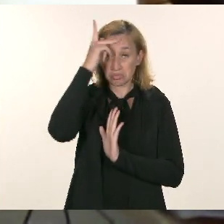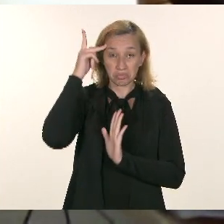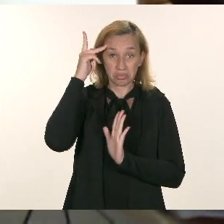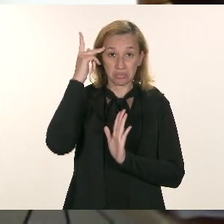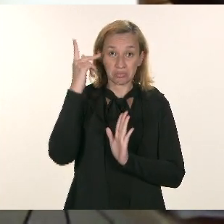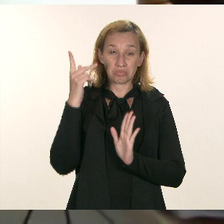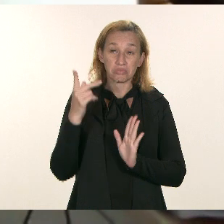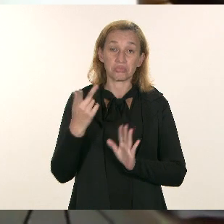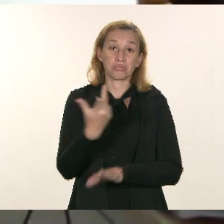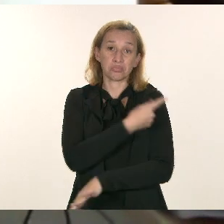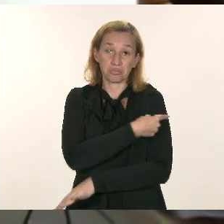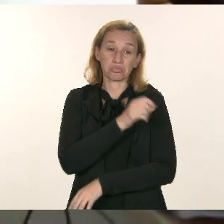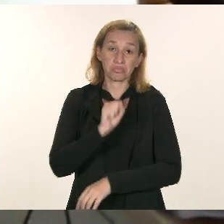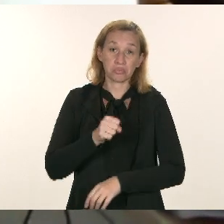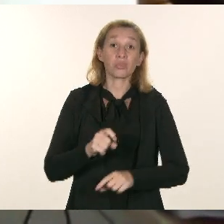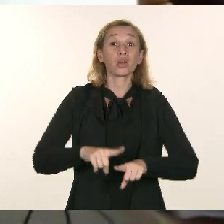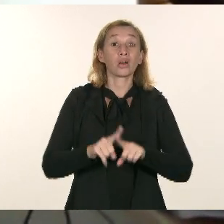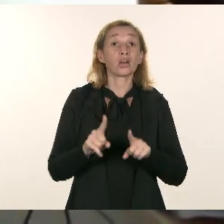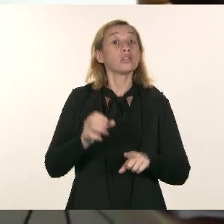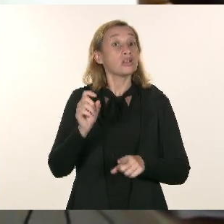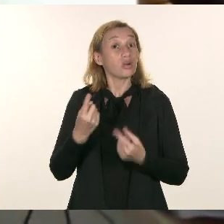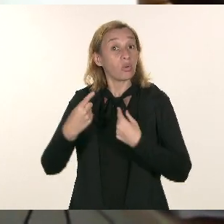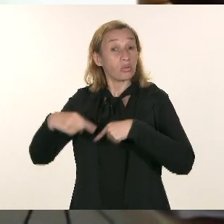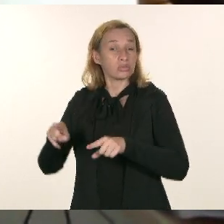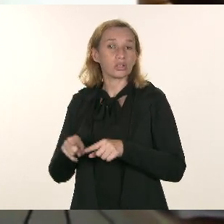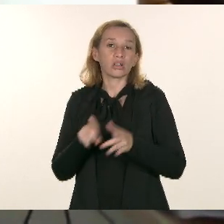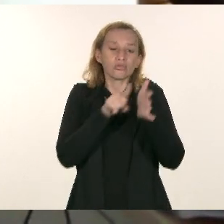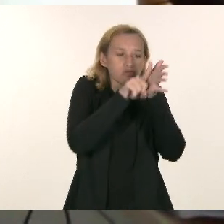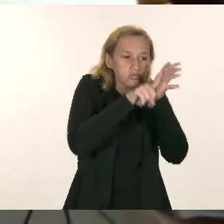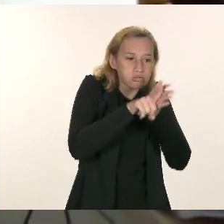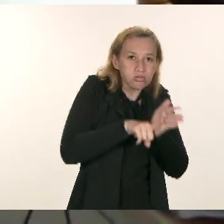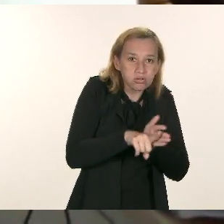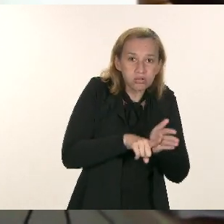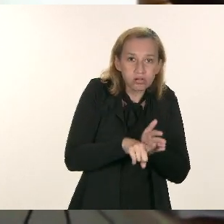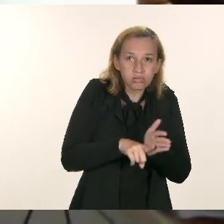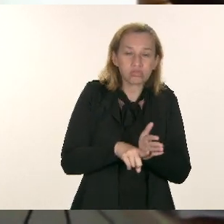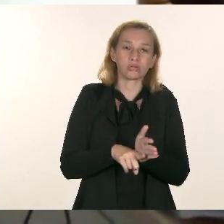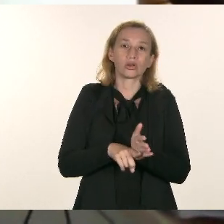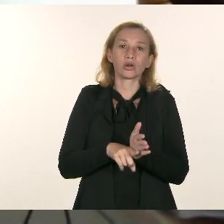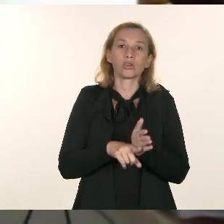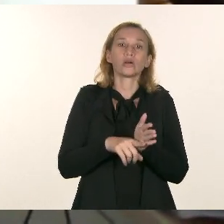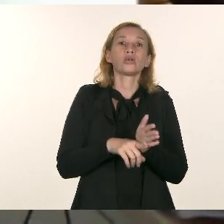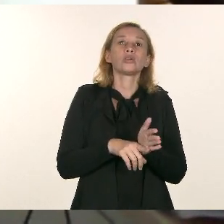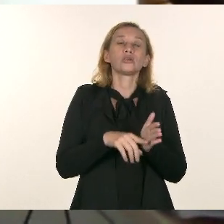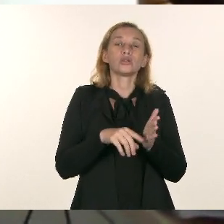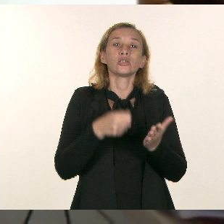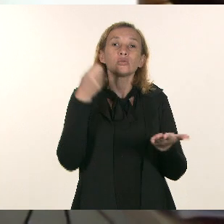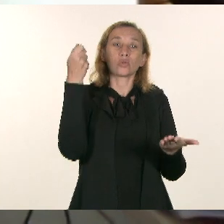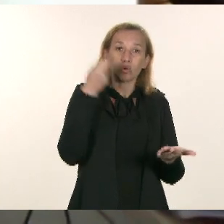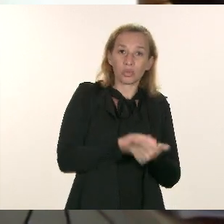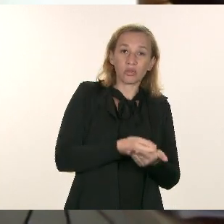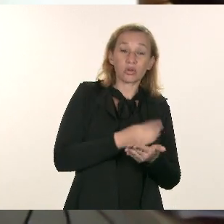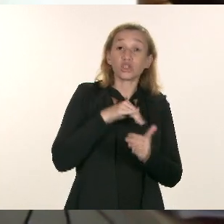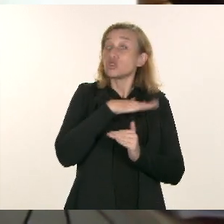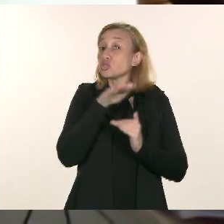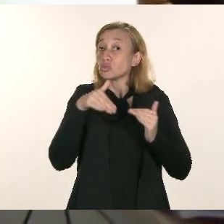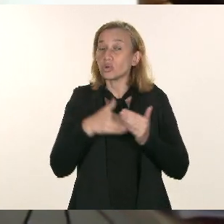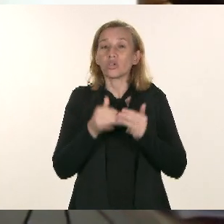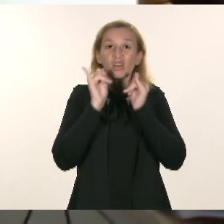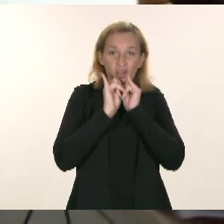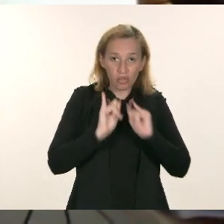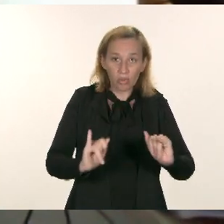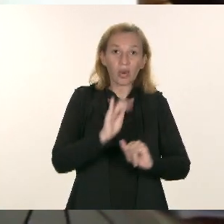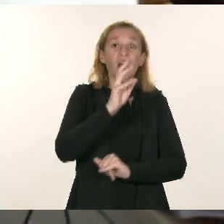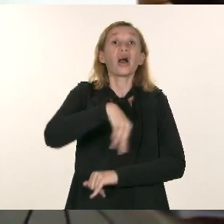contrário, contribui na fiscalização do procedimento de imunização de prioritários. Informar quem